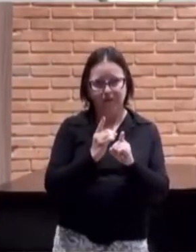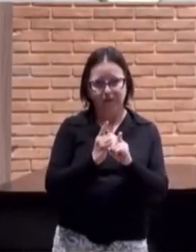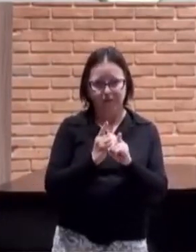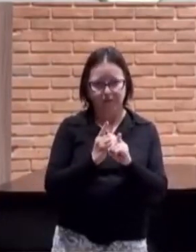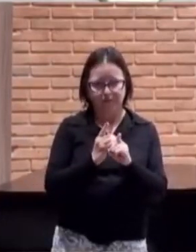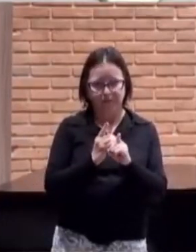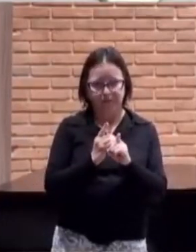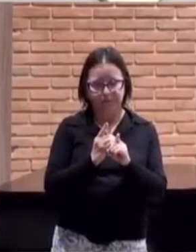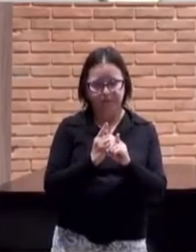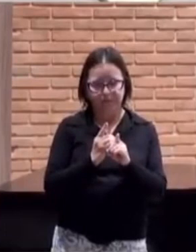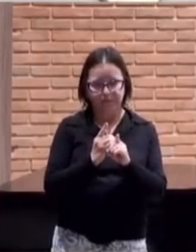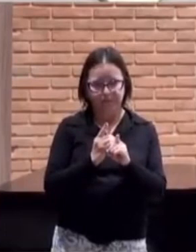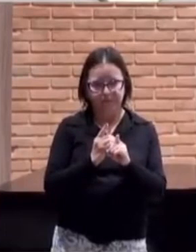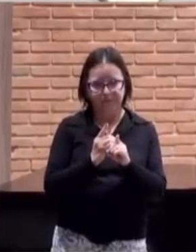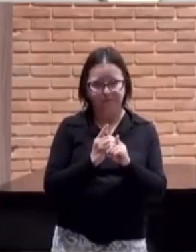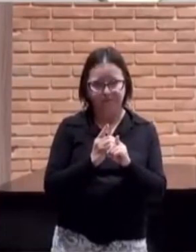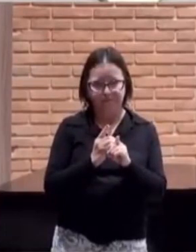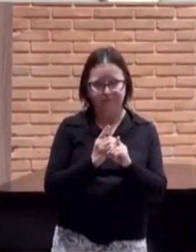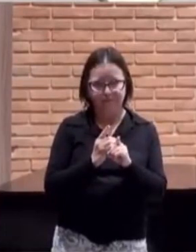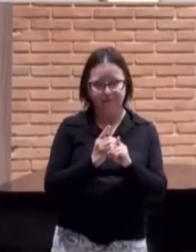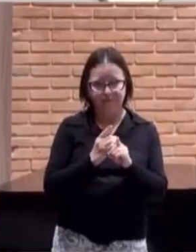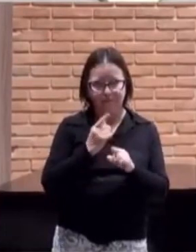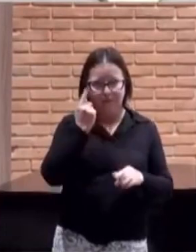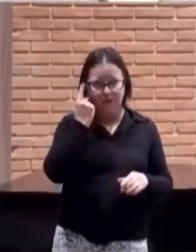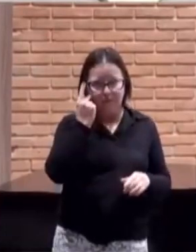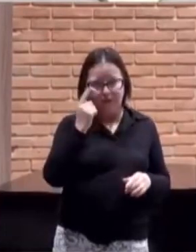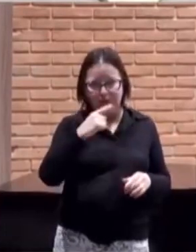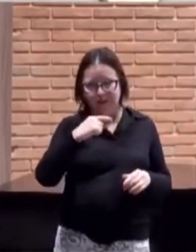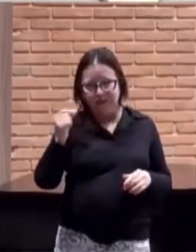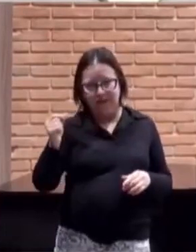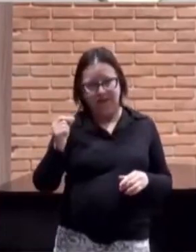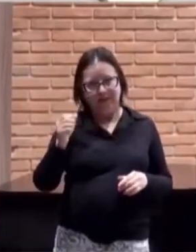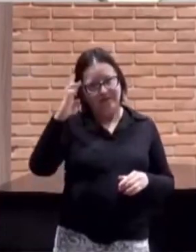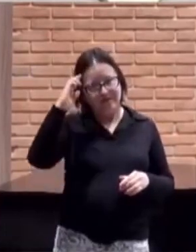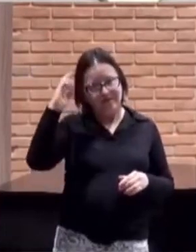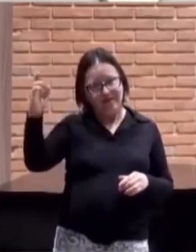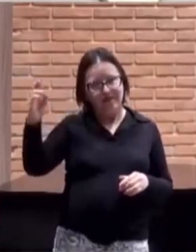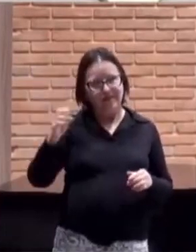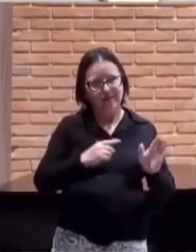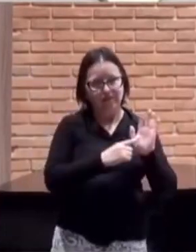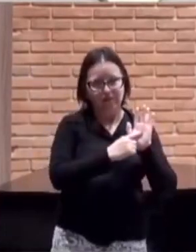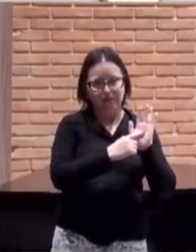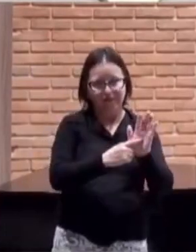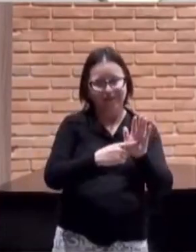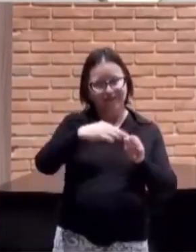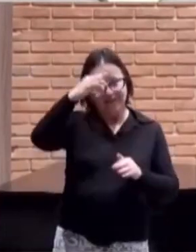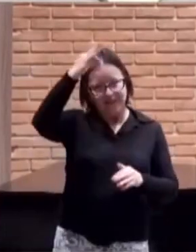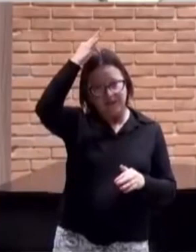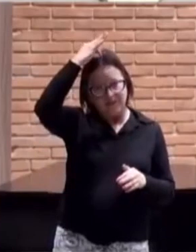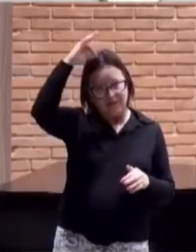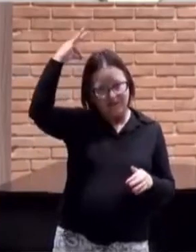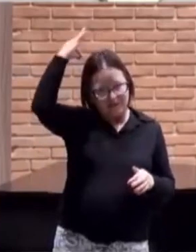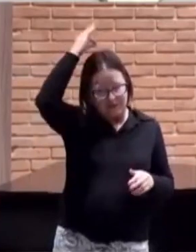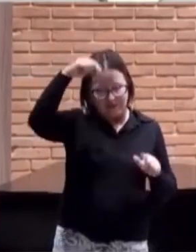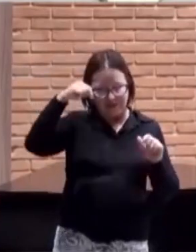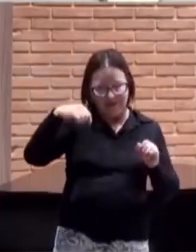discípulos para a ausência do Senhor e a manifestação do Espírito neste